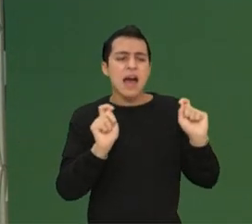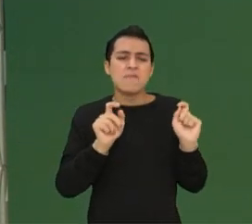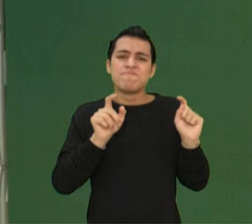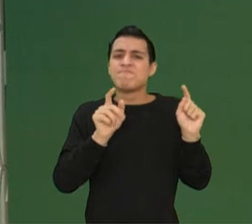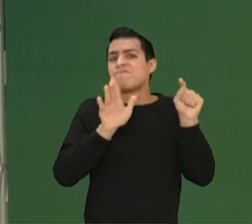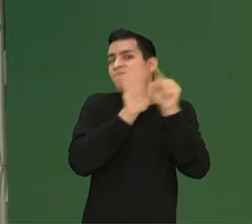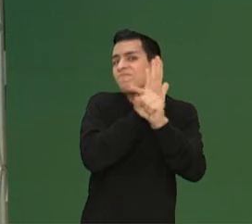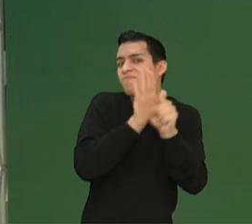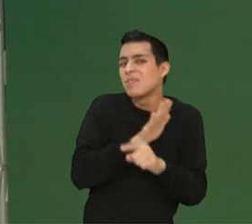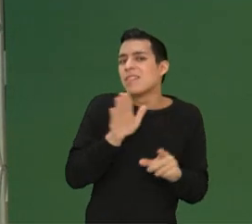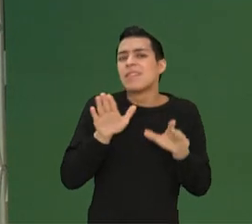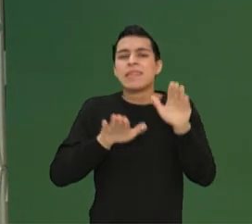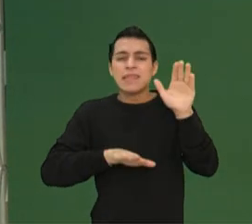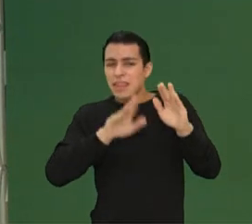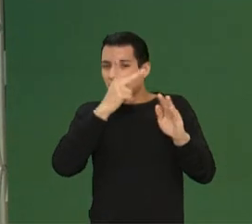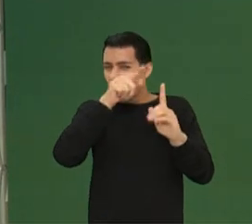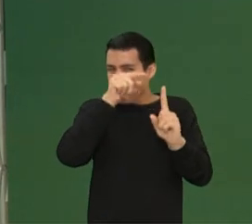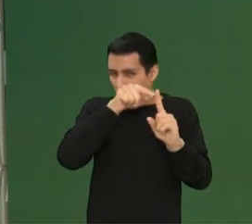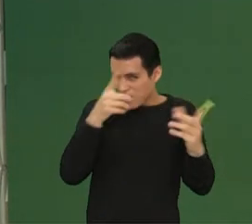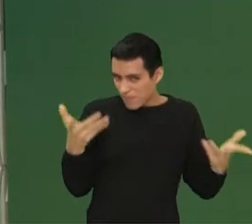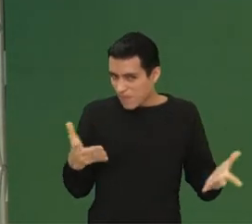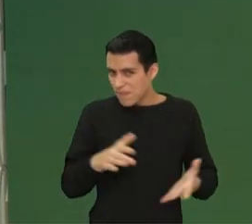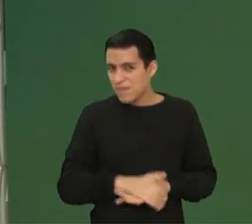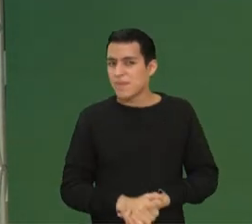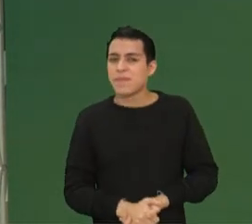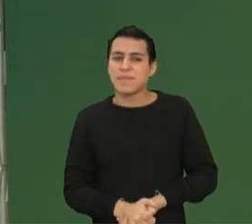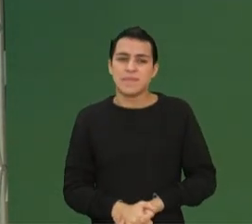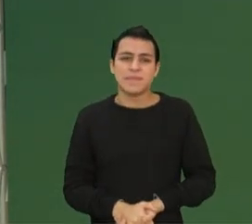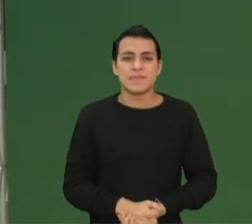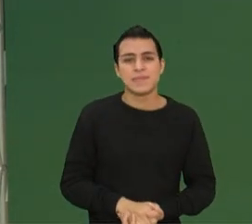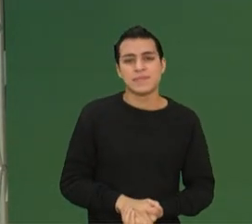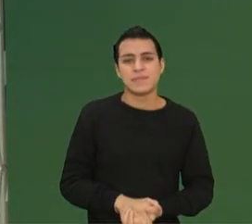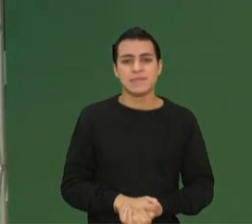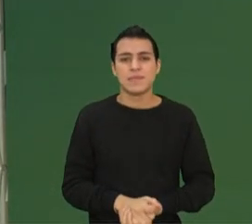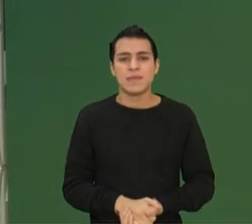uma enquete. Vai depender do seu objetivo.